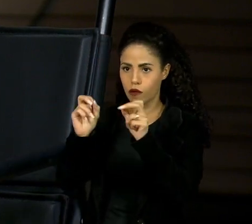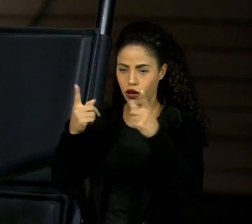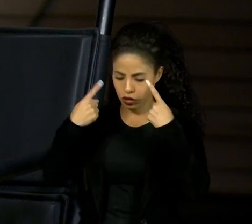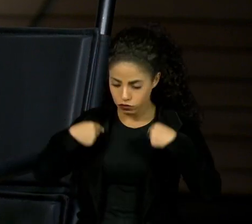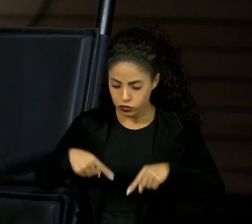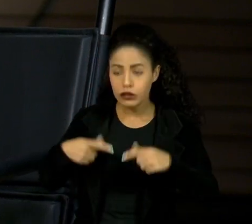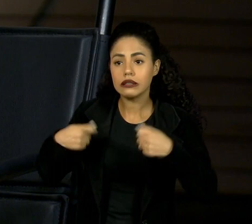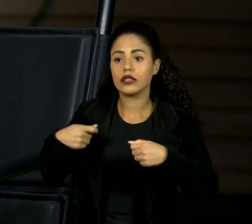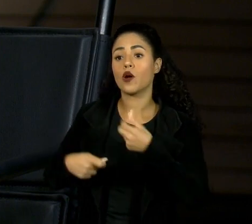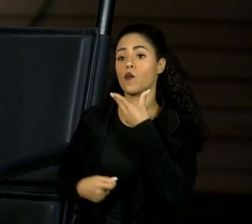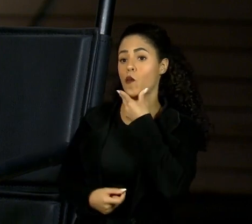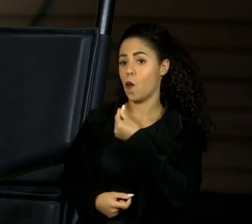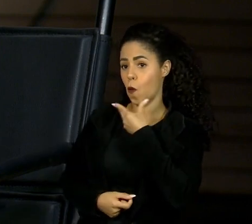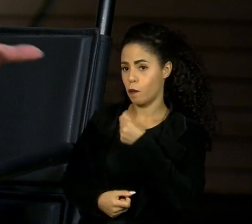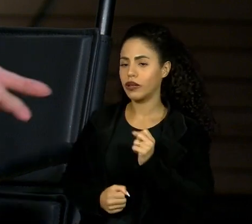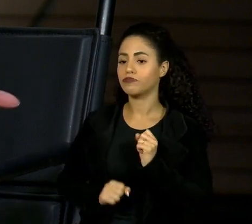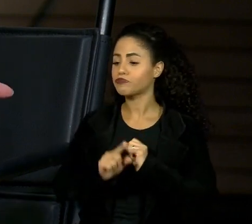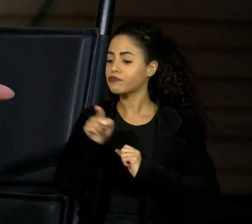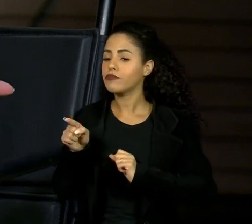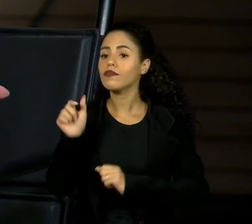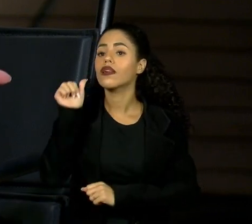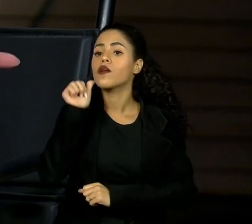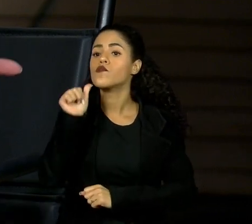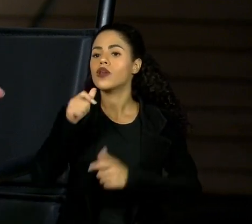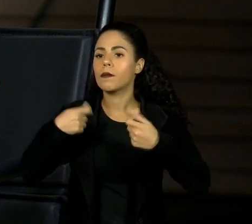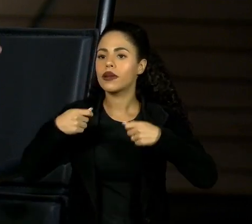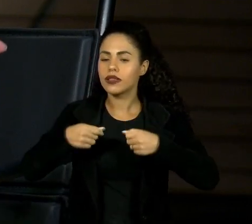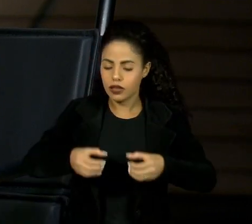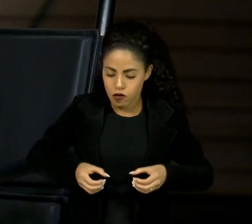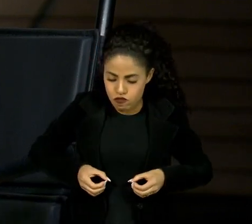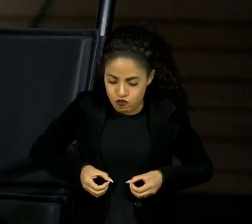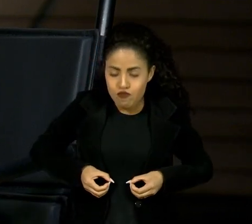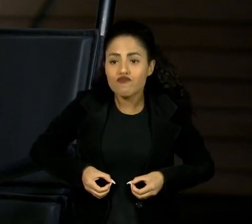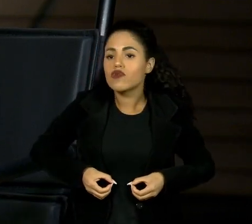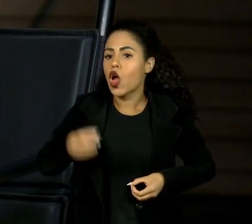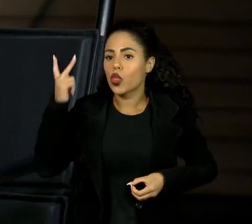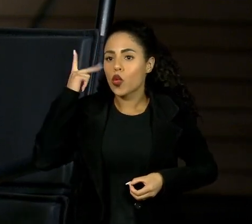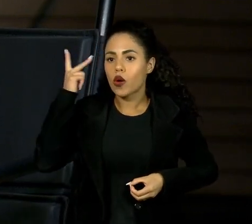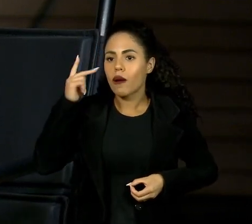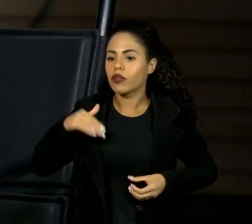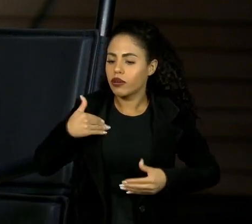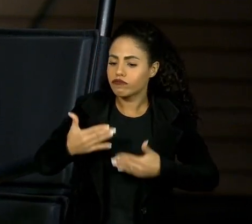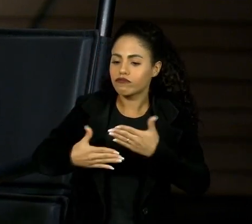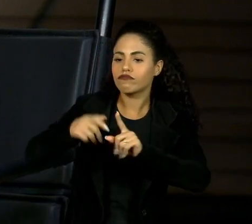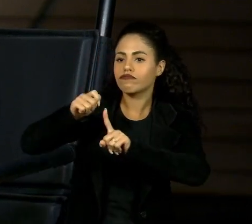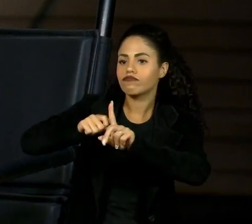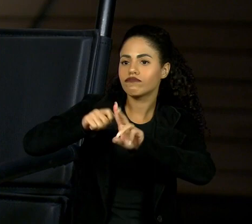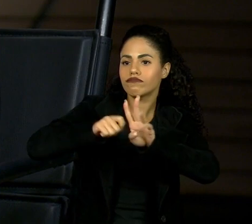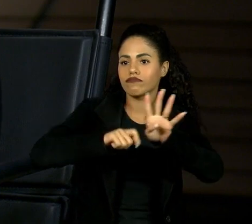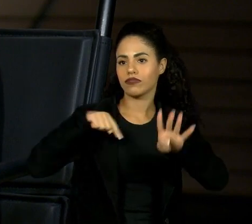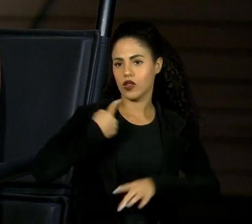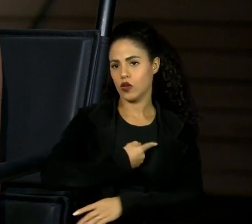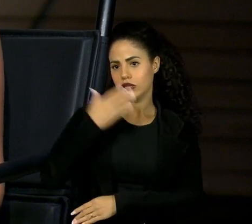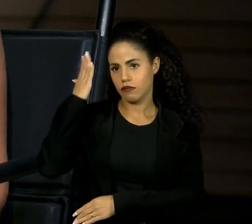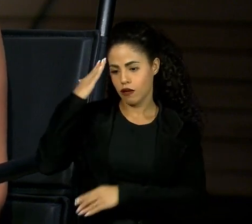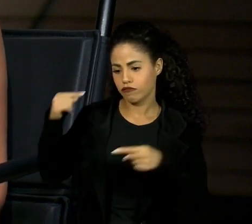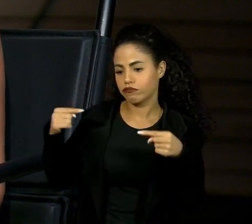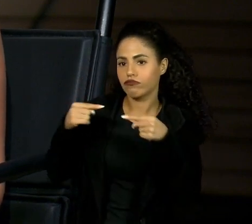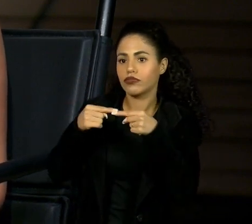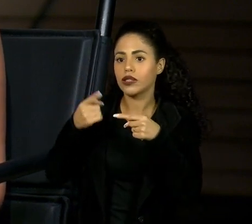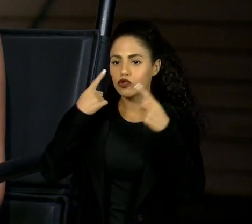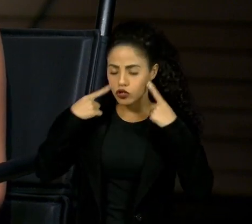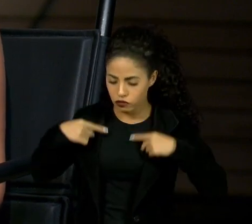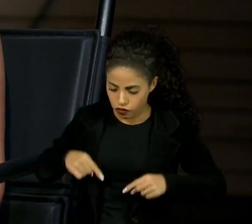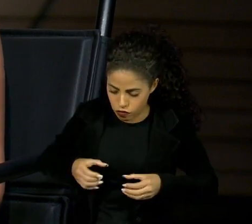todos é o espermograma para o homem. A mulher precisa ter as suas ovulações mensais, regulares, adequadas, então a gente avalia a